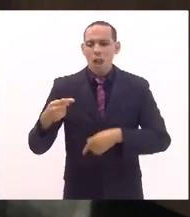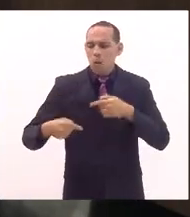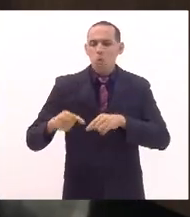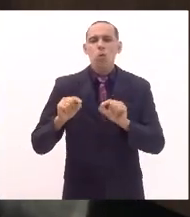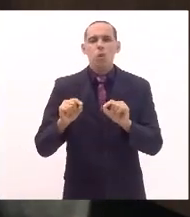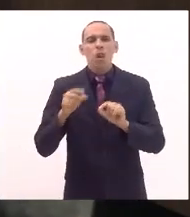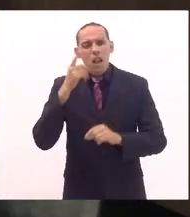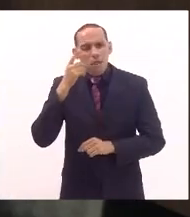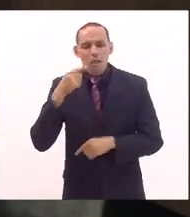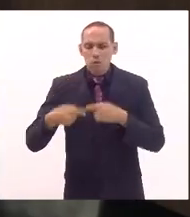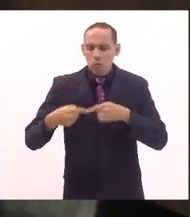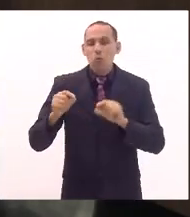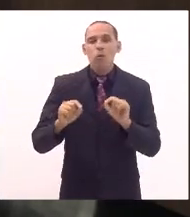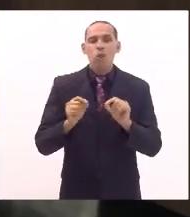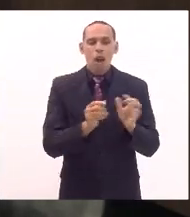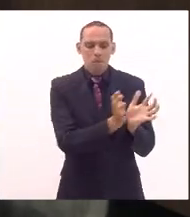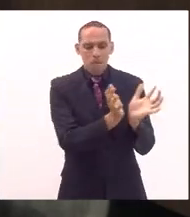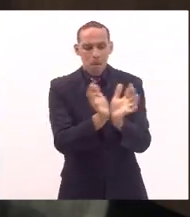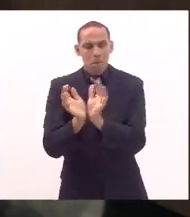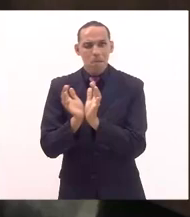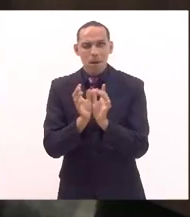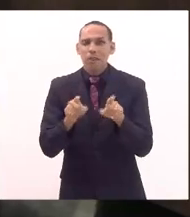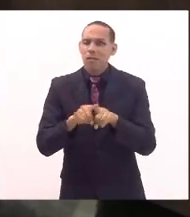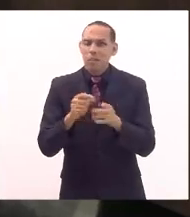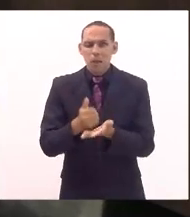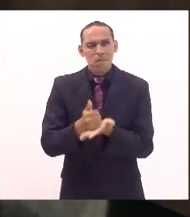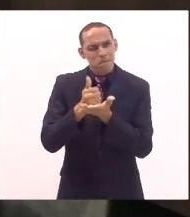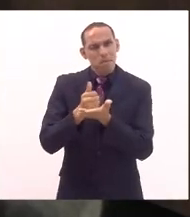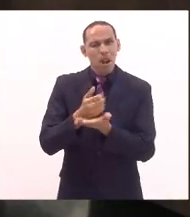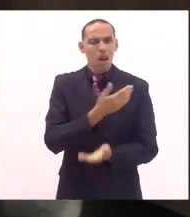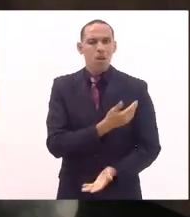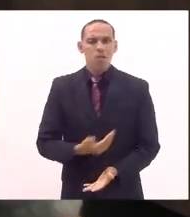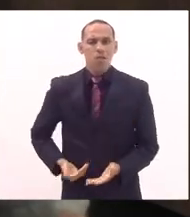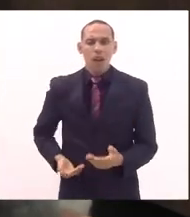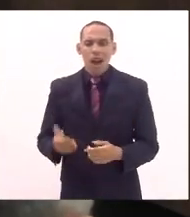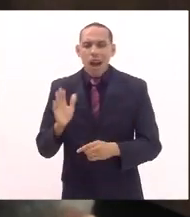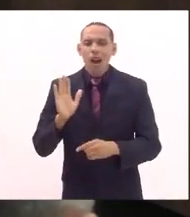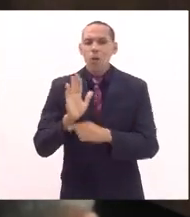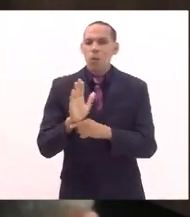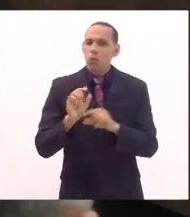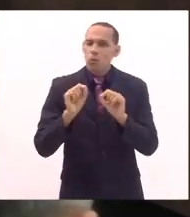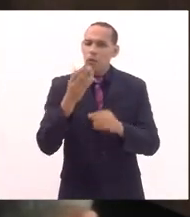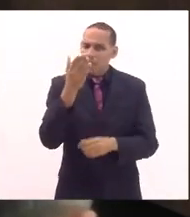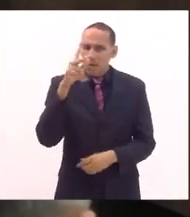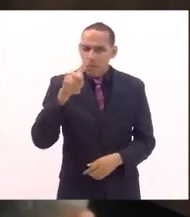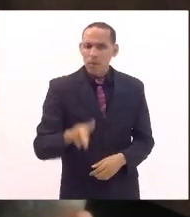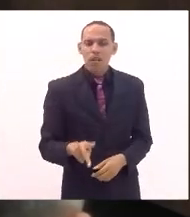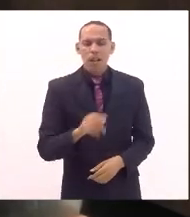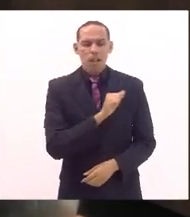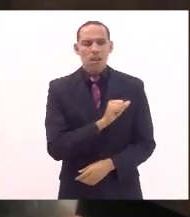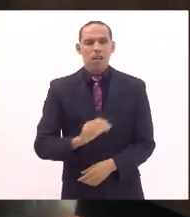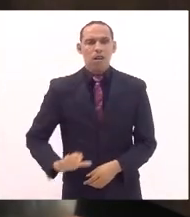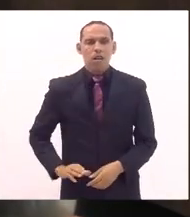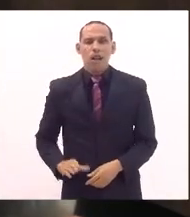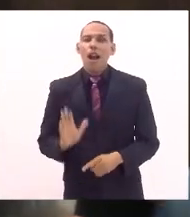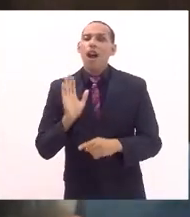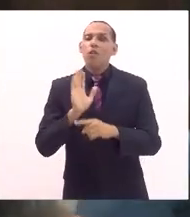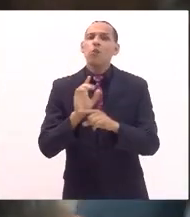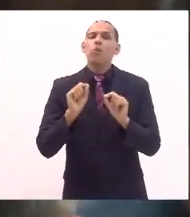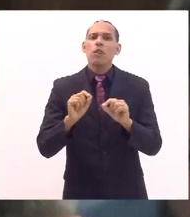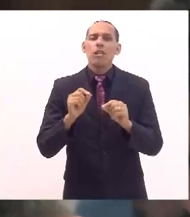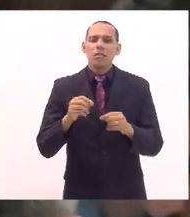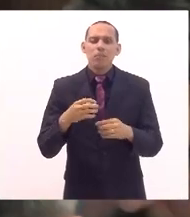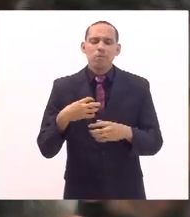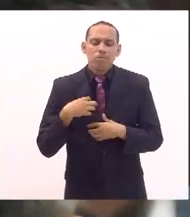precisão e que são base do governo inclusive precisão ajudar vossa excelência' Presidente André Ceciliano na